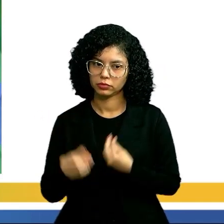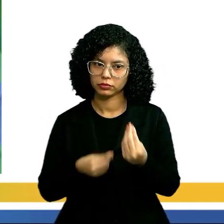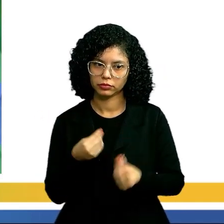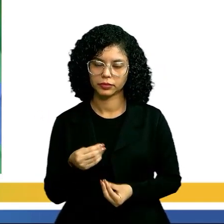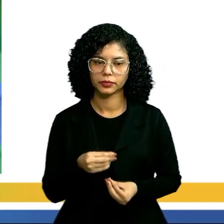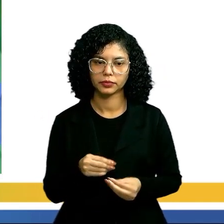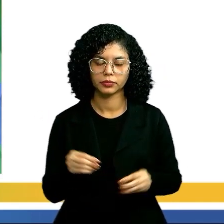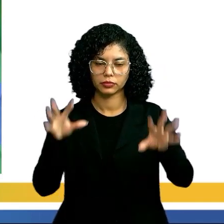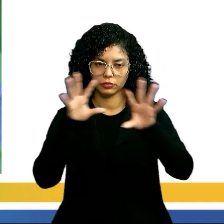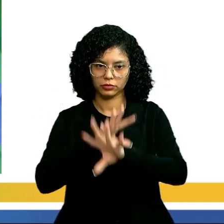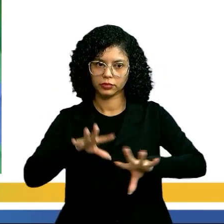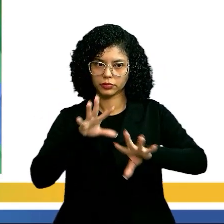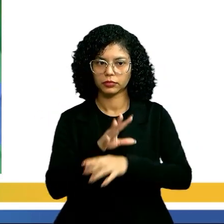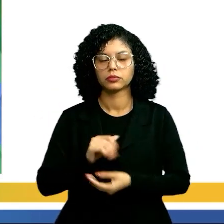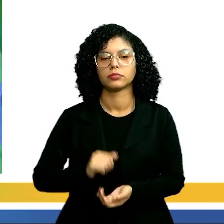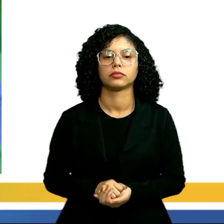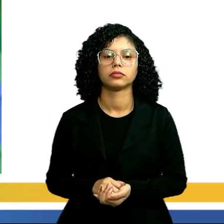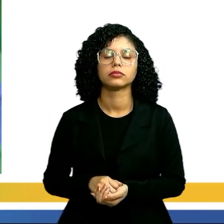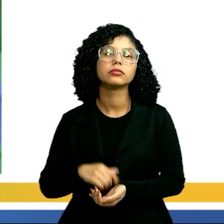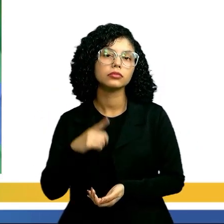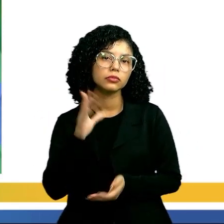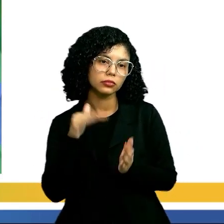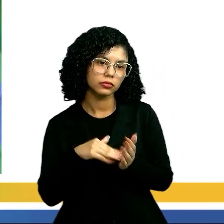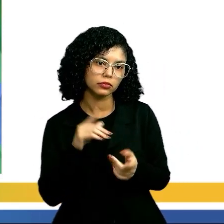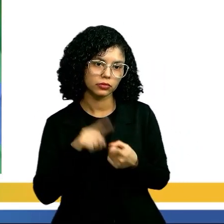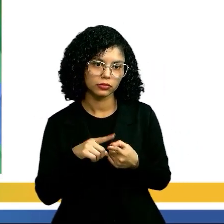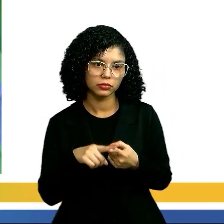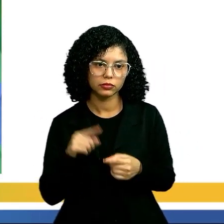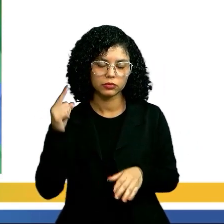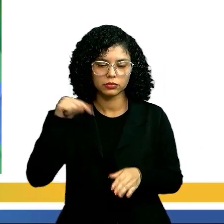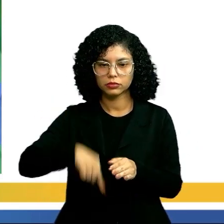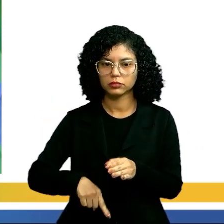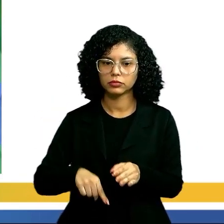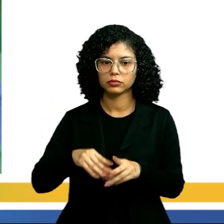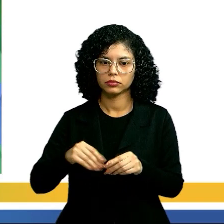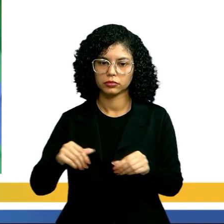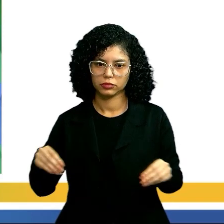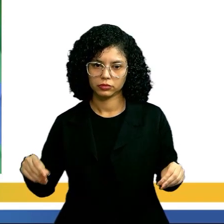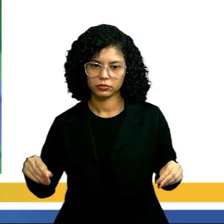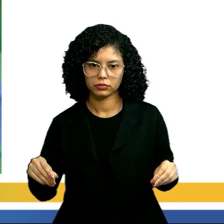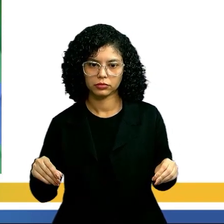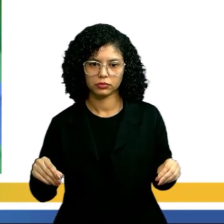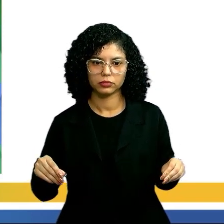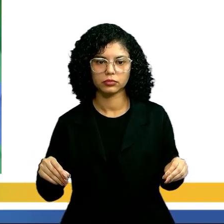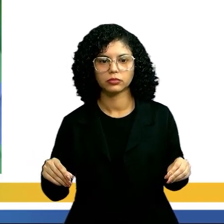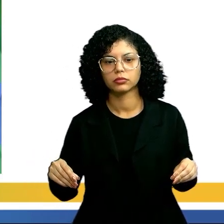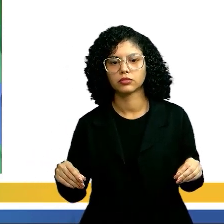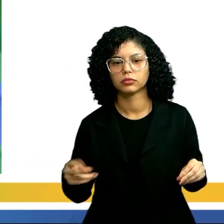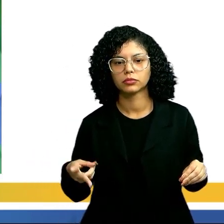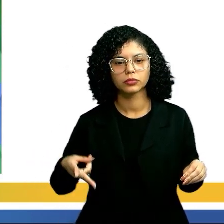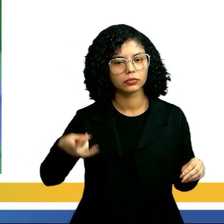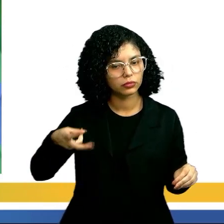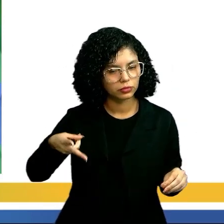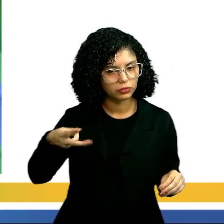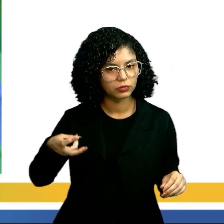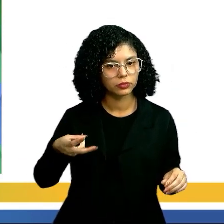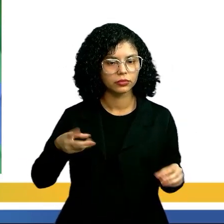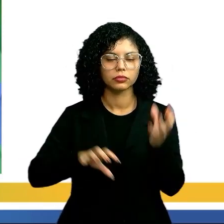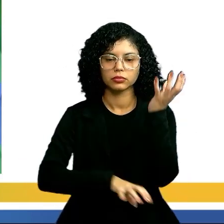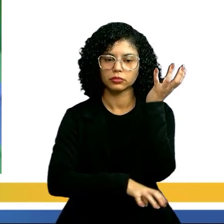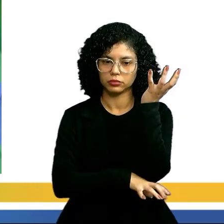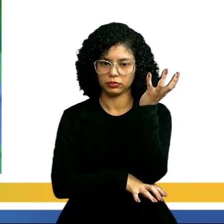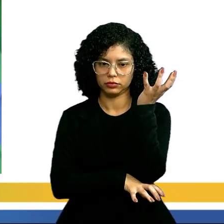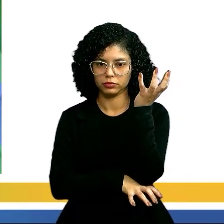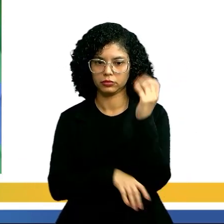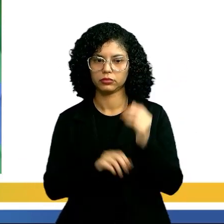aguar ali, molhar a folhinha, não. Até adianta, porque a água vai cair no solo e aí ela vai ser absorvida pelas raízes,